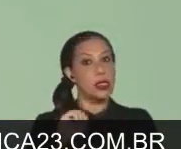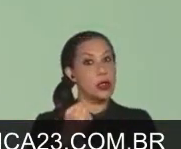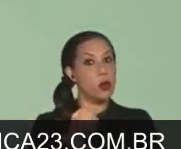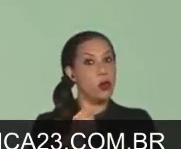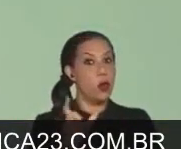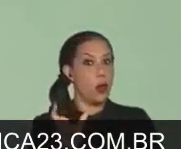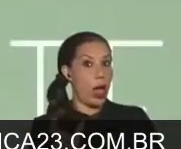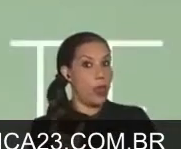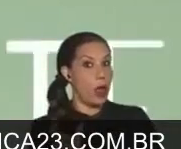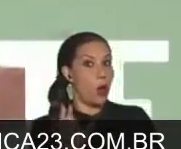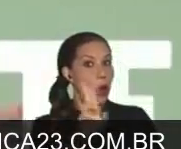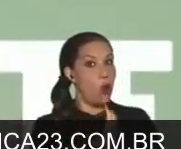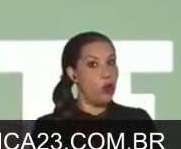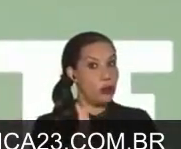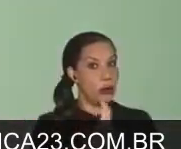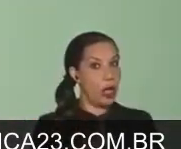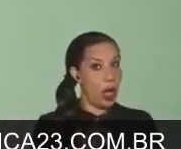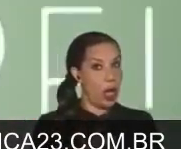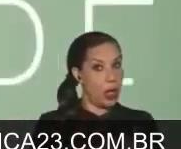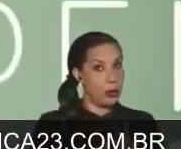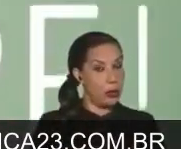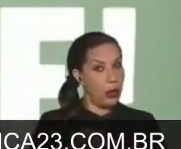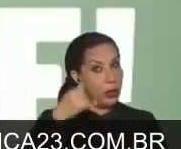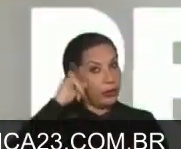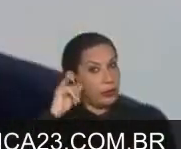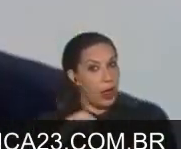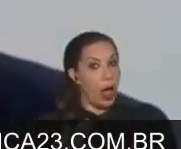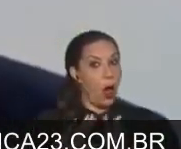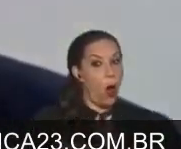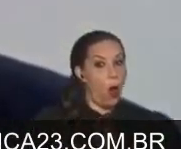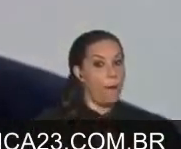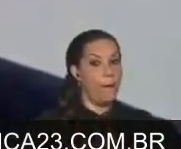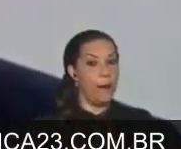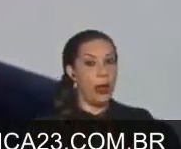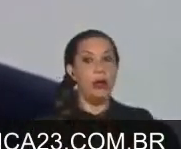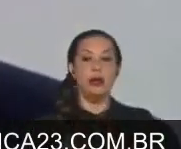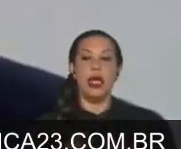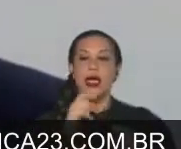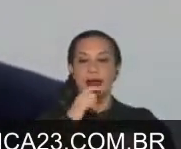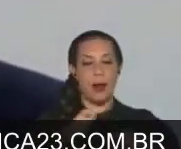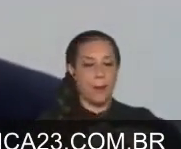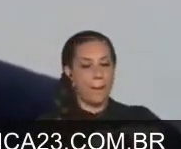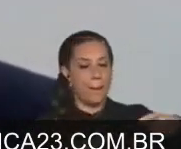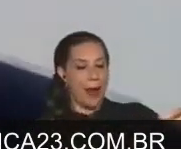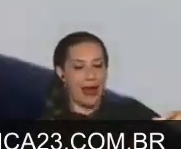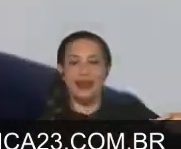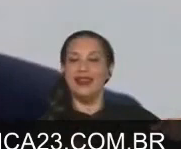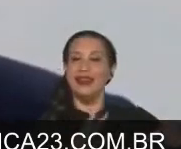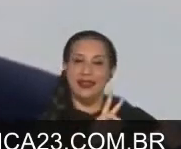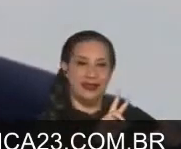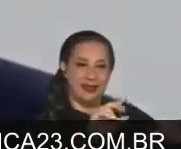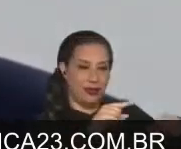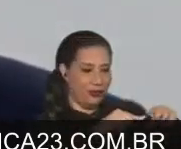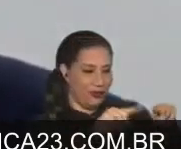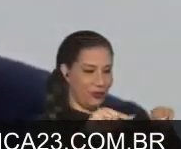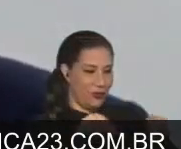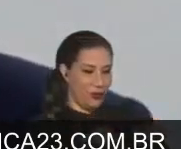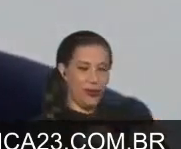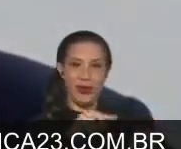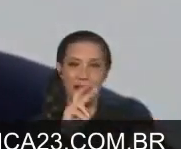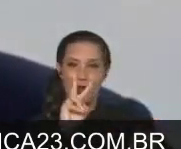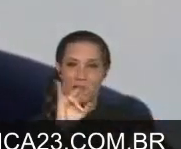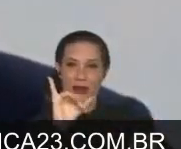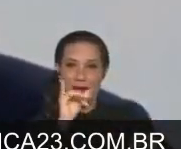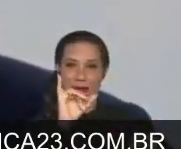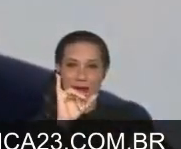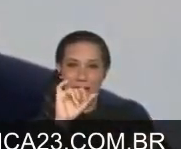do cartão e como se prevenir de fraudes. Muitas vezes você tem uma máquina que o visor ele está quebrado.